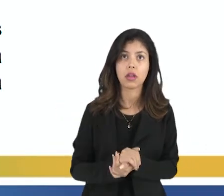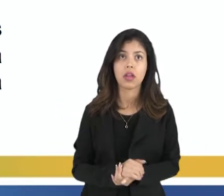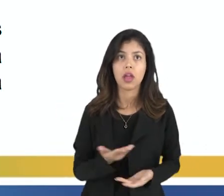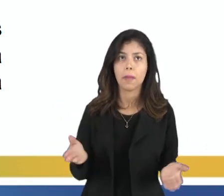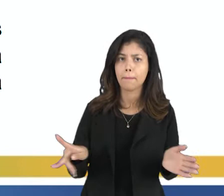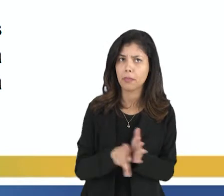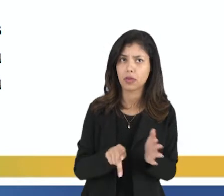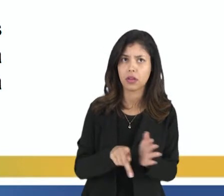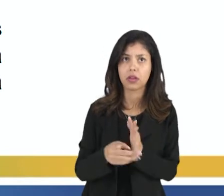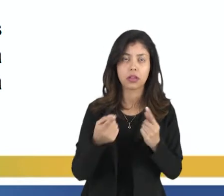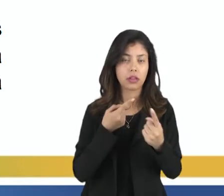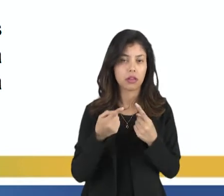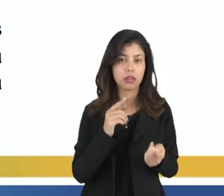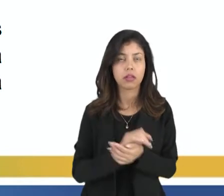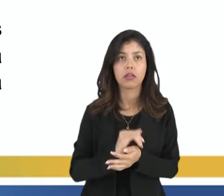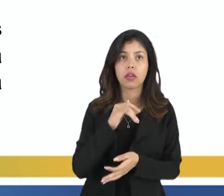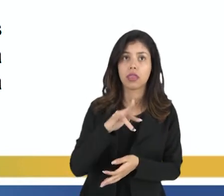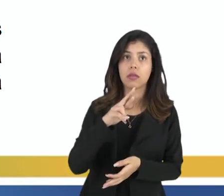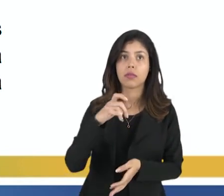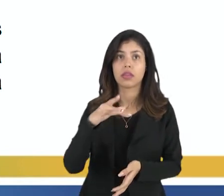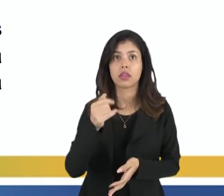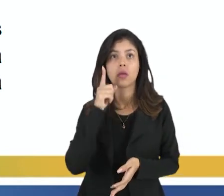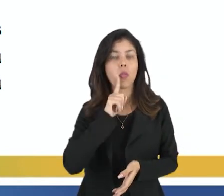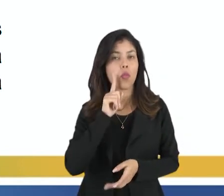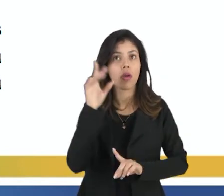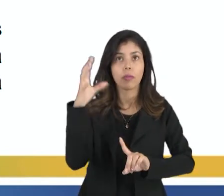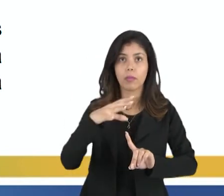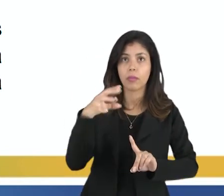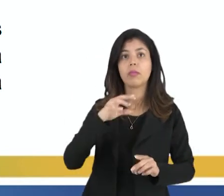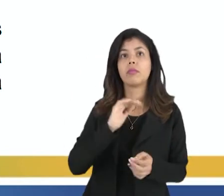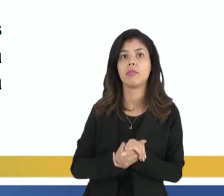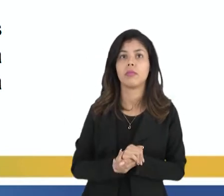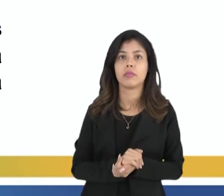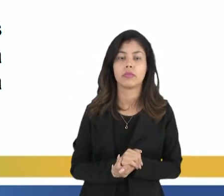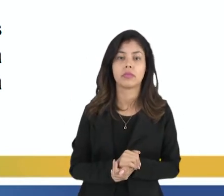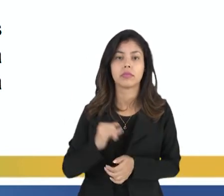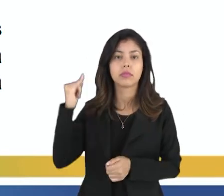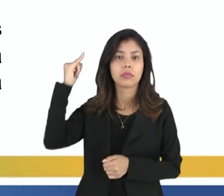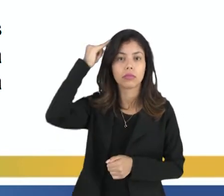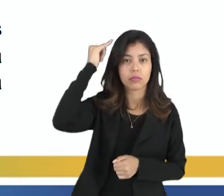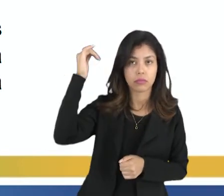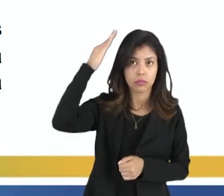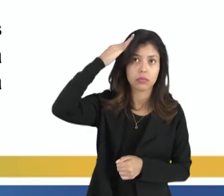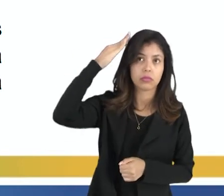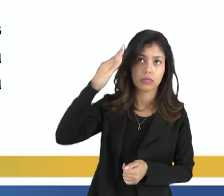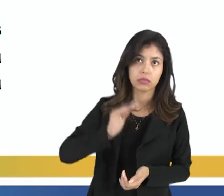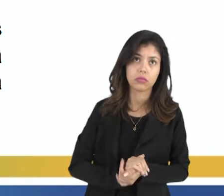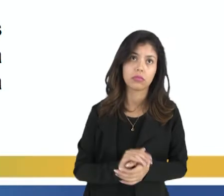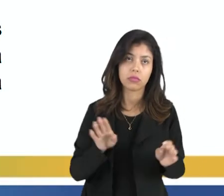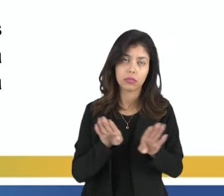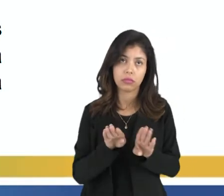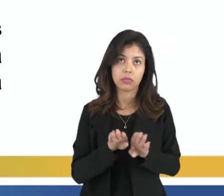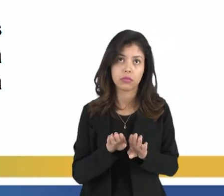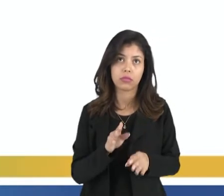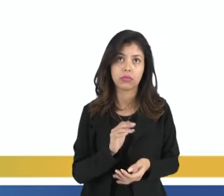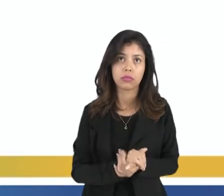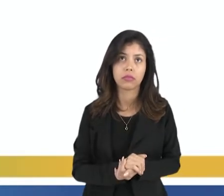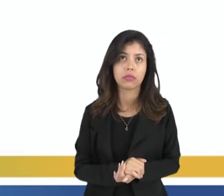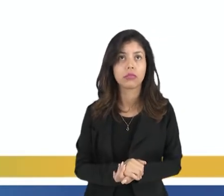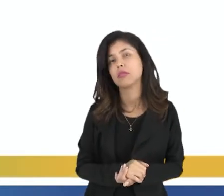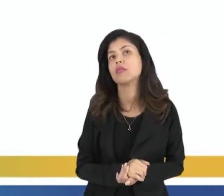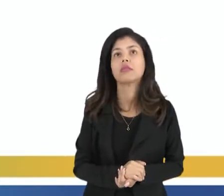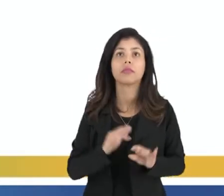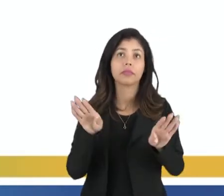E, obviamente, também a independência dos Estados Unidos influenciou aí nesse processo também aí em Salvador,